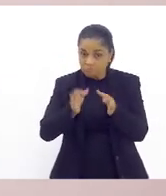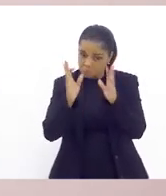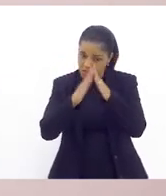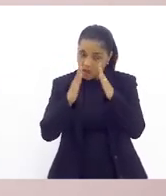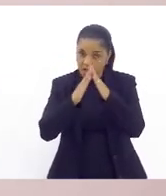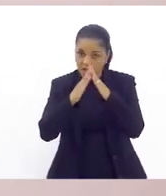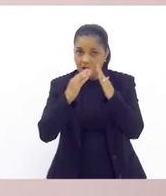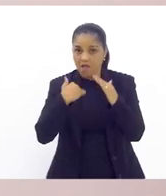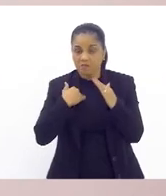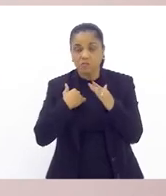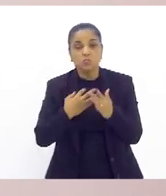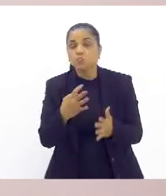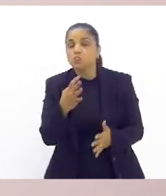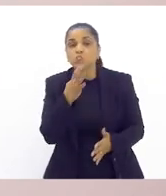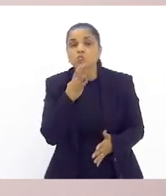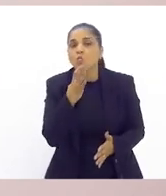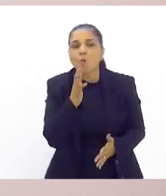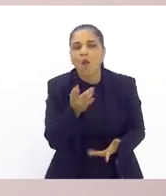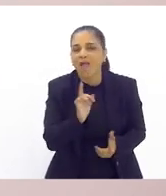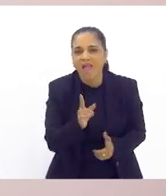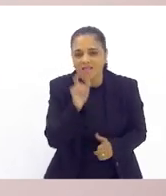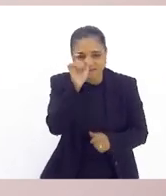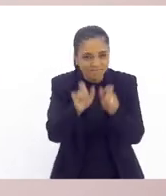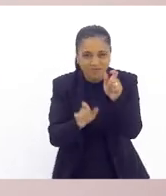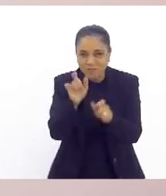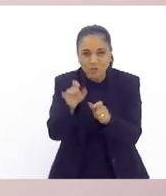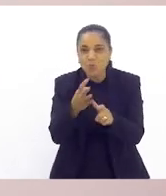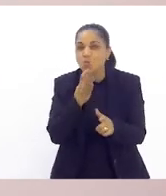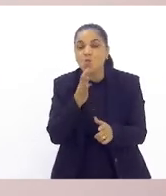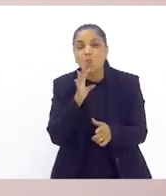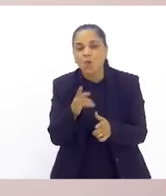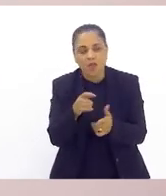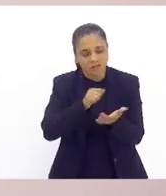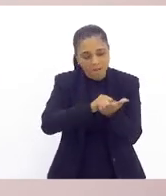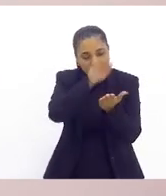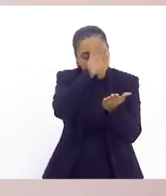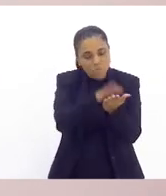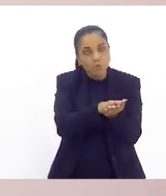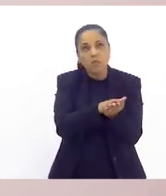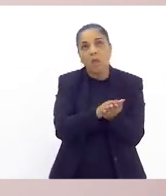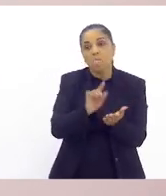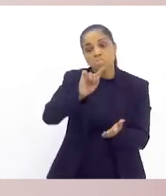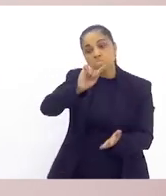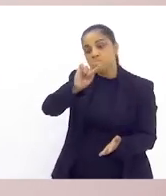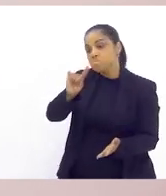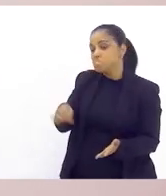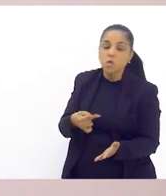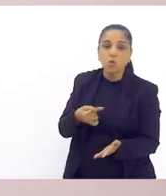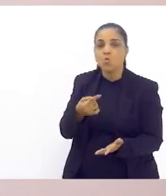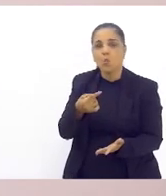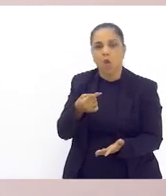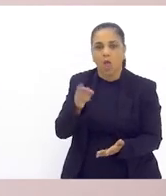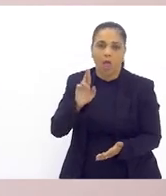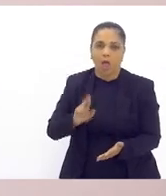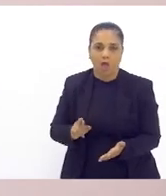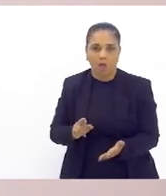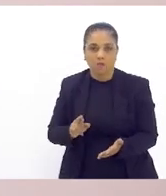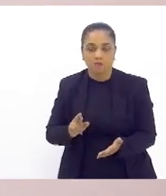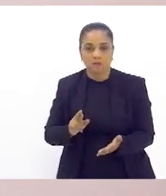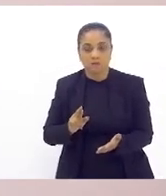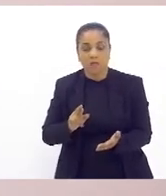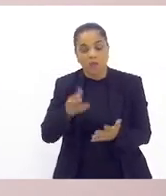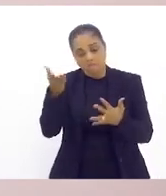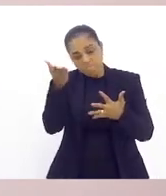tanto conhecimento e chega uma multa de mil e poucos reais oferecendo